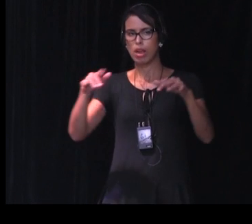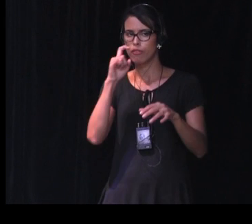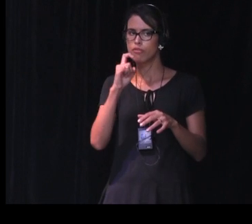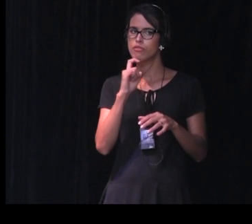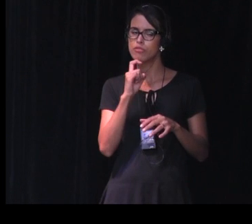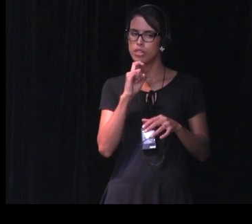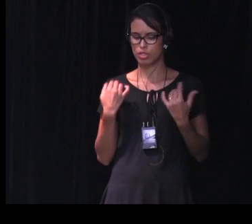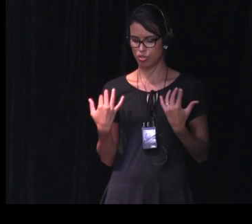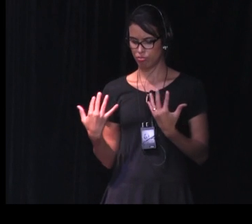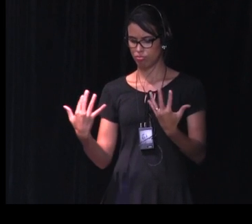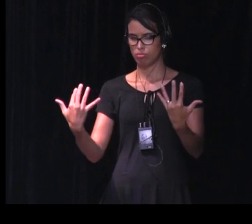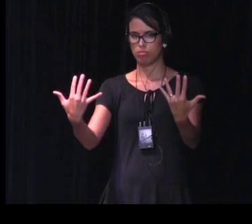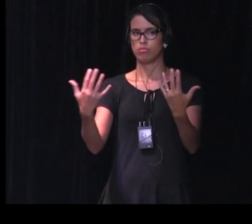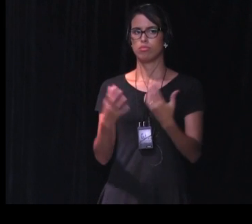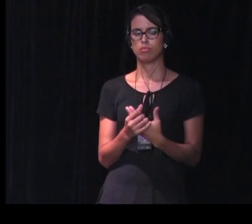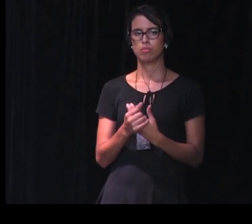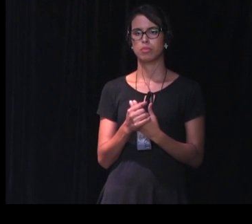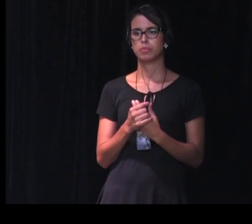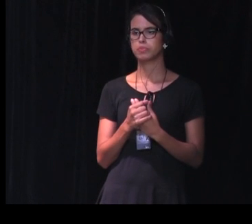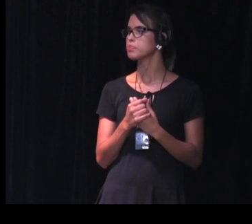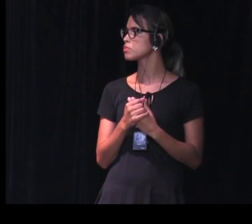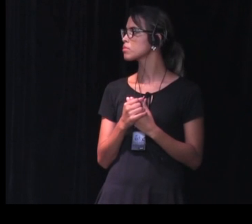de plantas palustres.